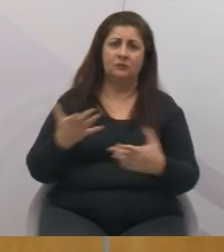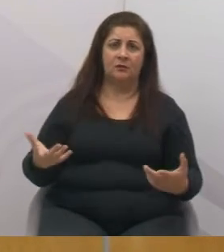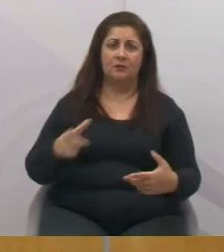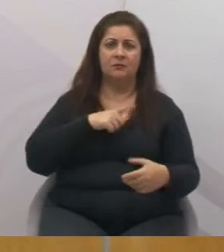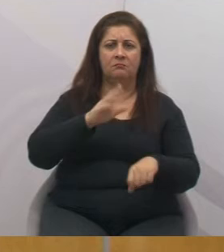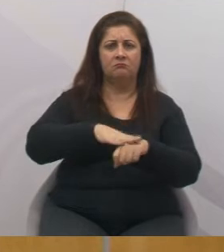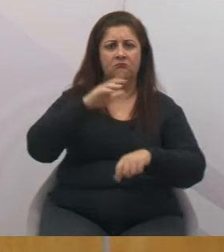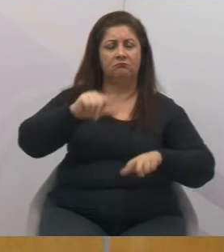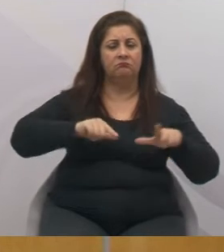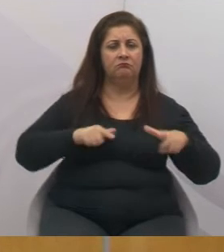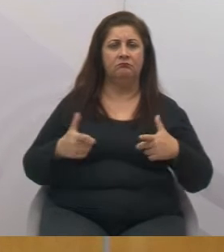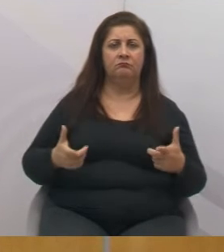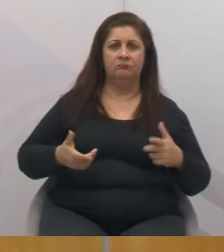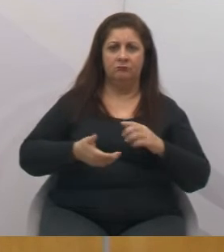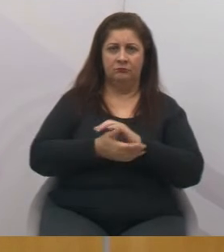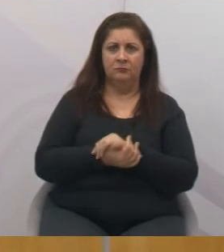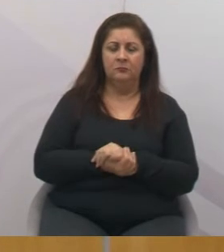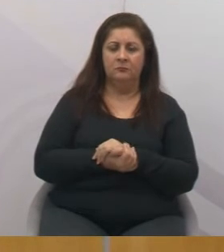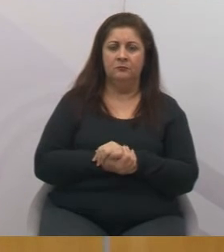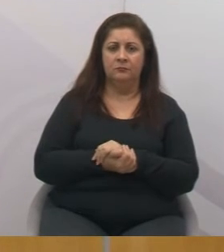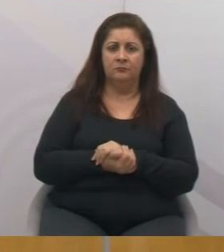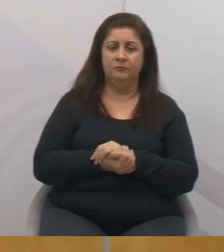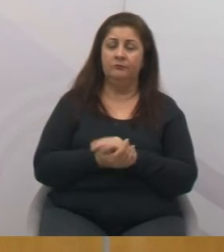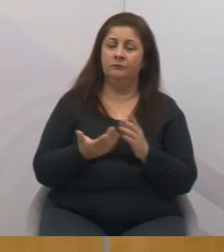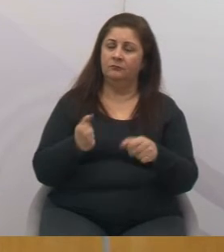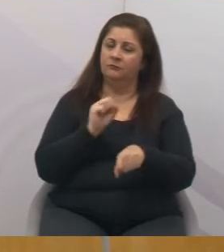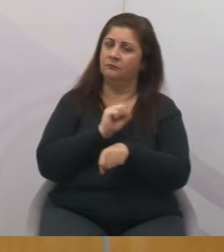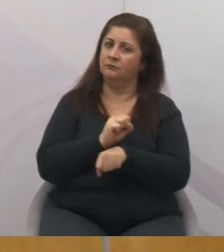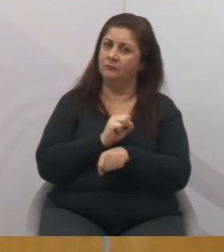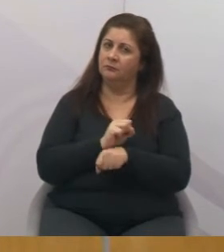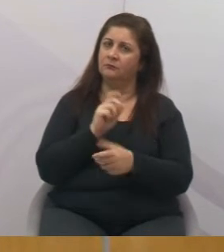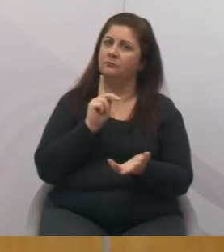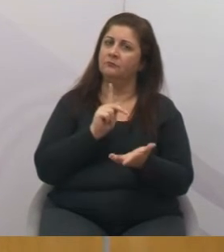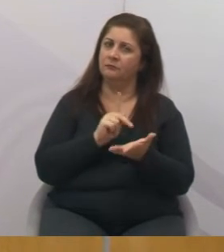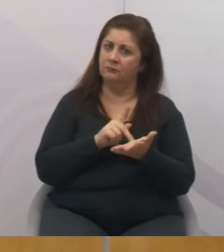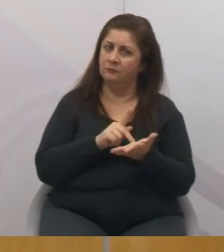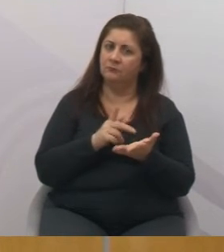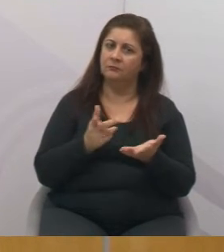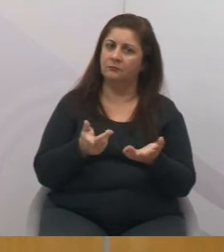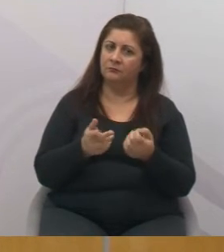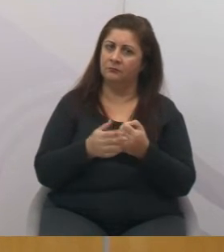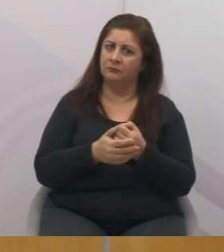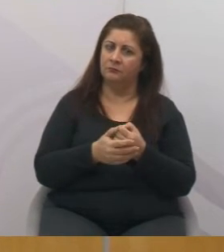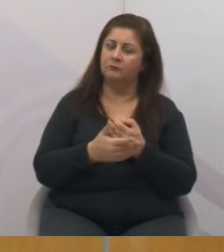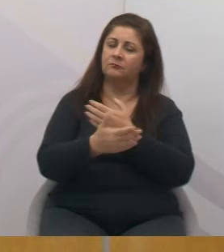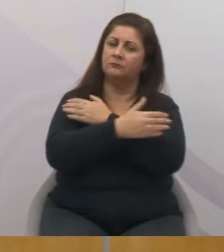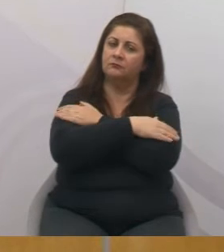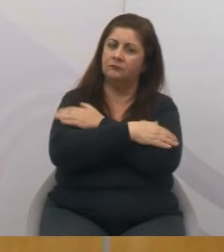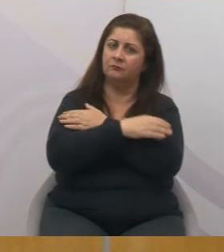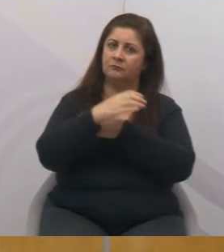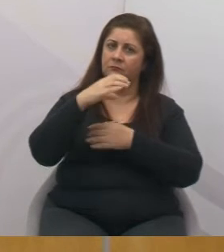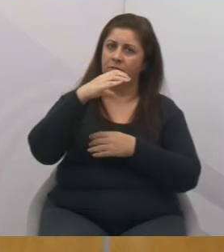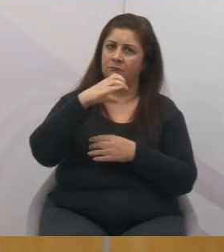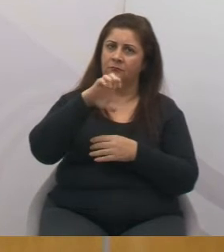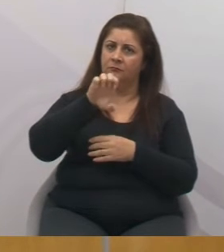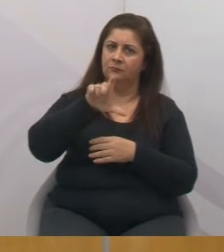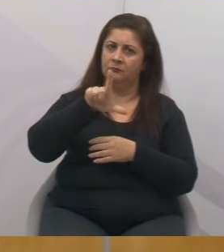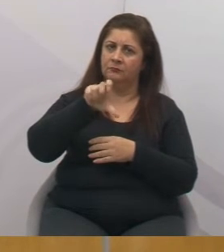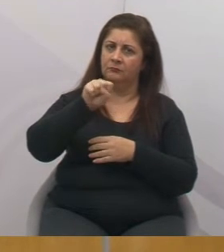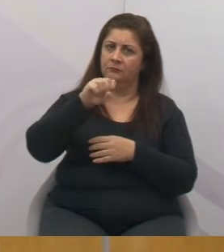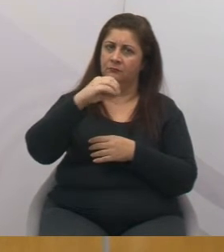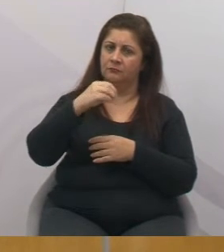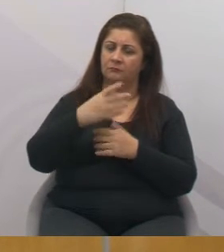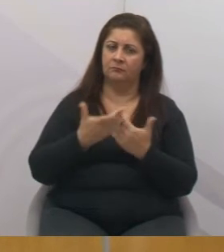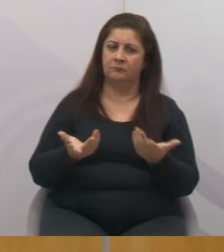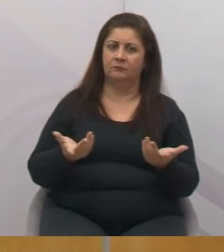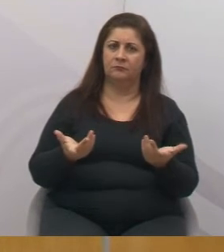na nossa terra. Então agora espero que realmente, quero mandar um abraço para o Celso, ele sensibilizou,